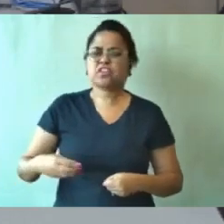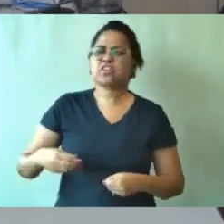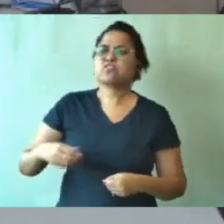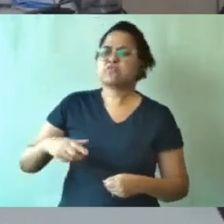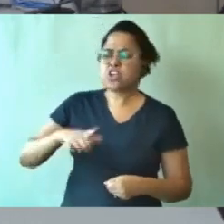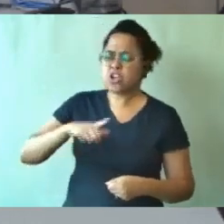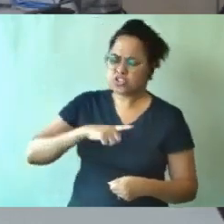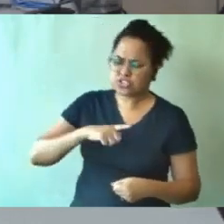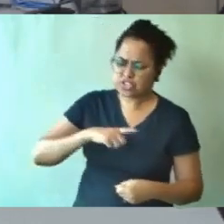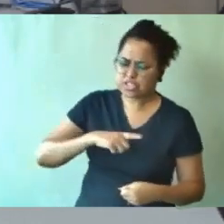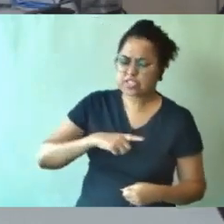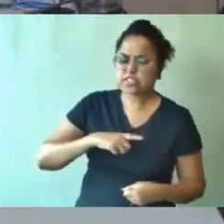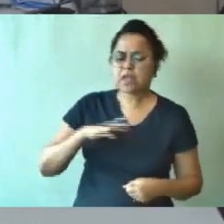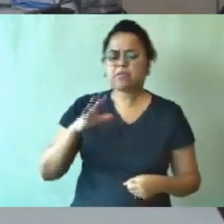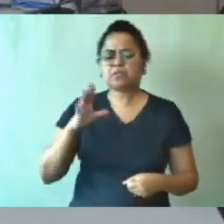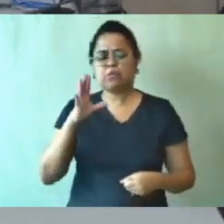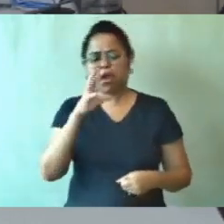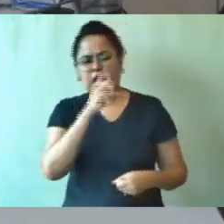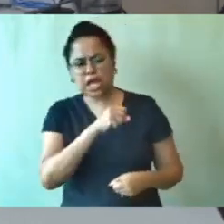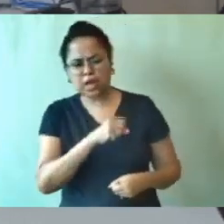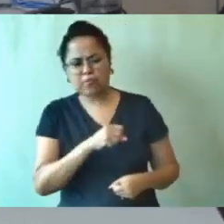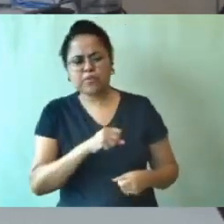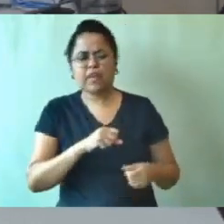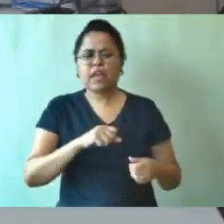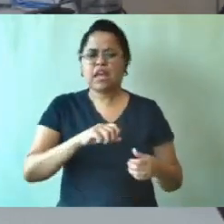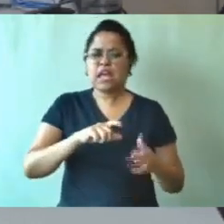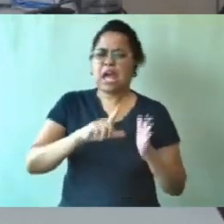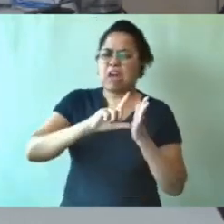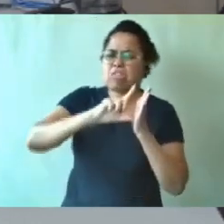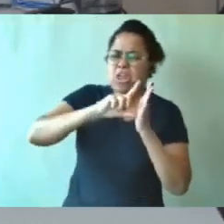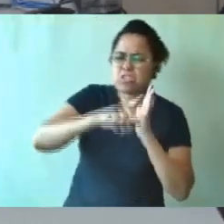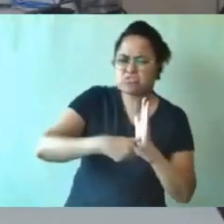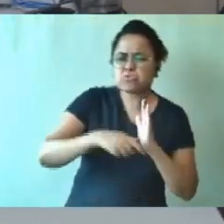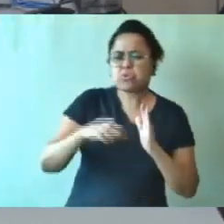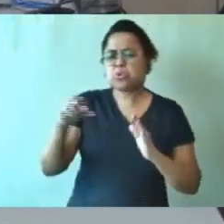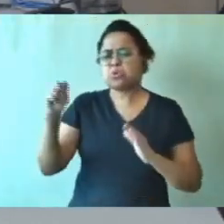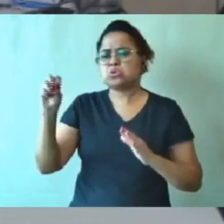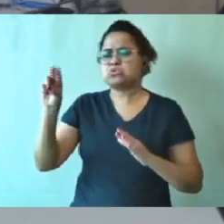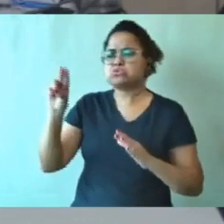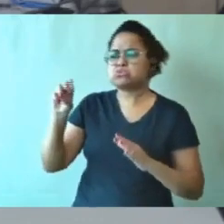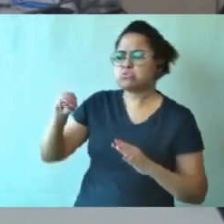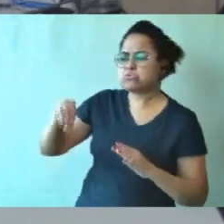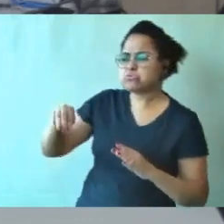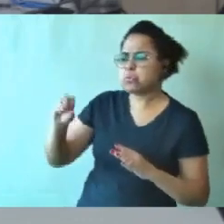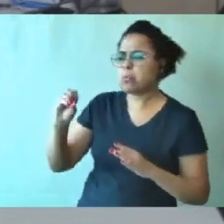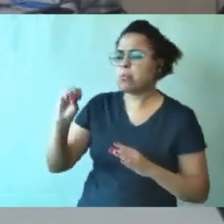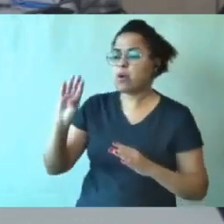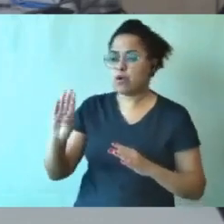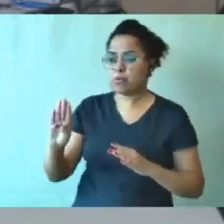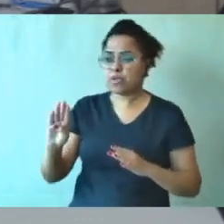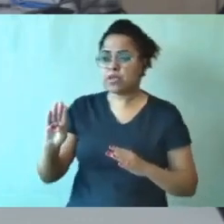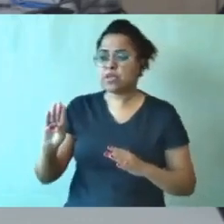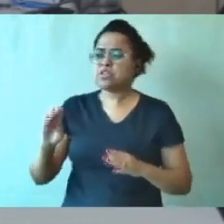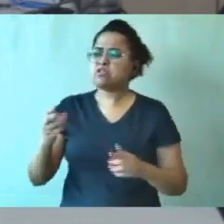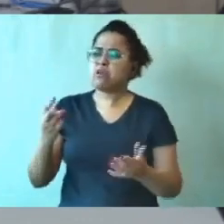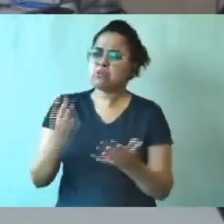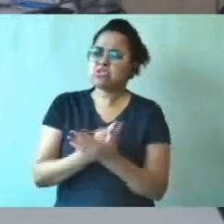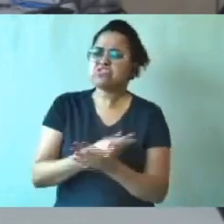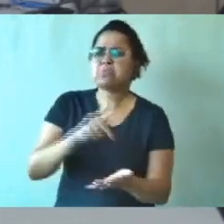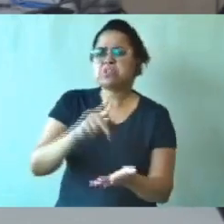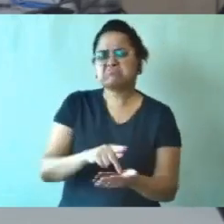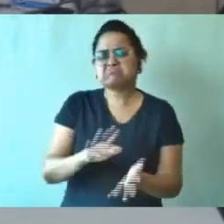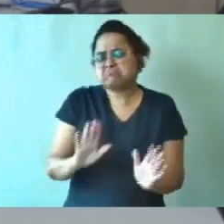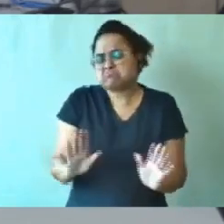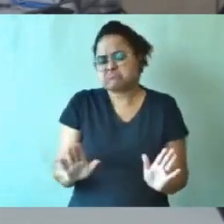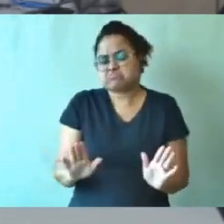Mas o senhor já disse que atrasou, sumob, papapá. Então, assim, já são fatos consolidados. O nosso problema aqui,